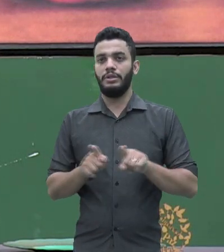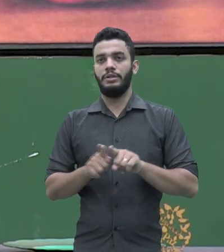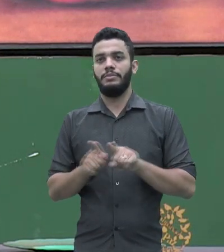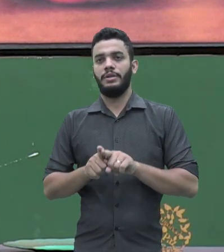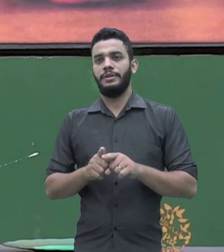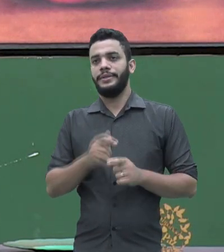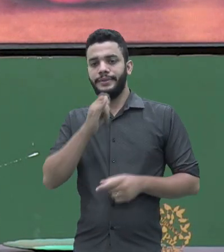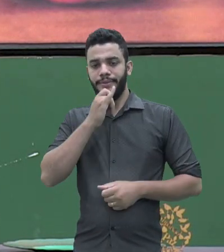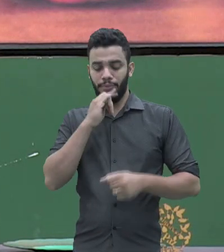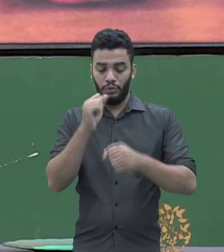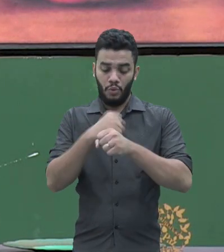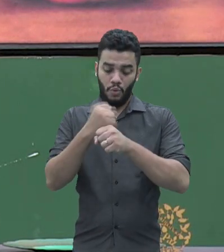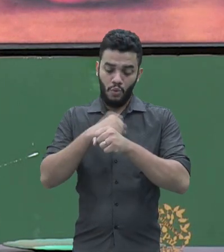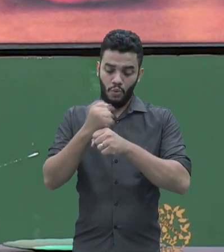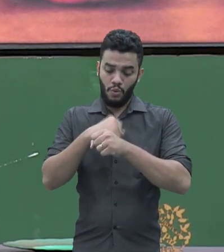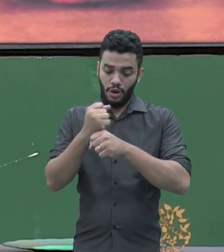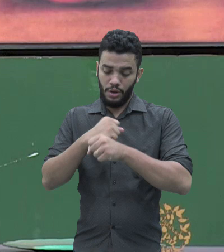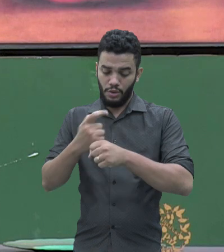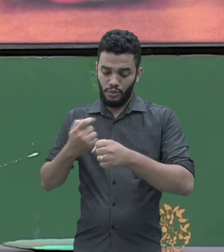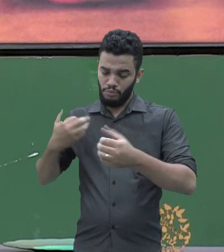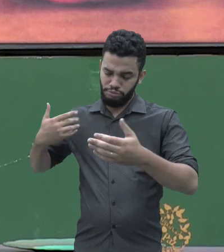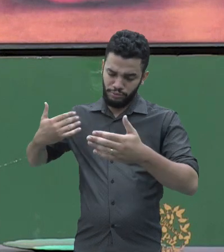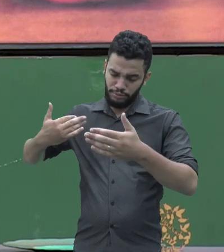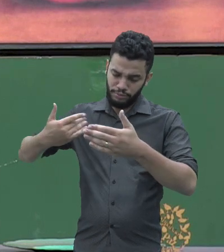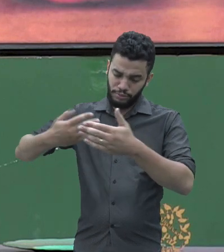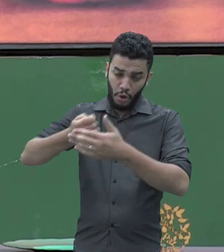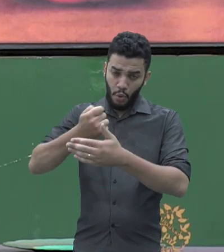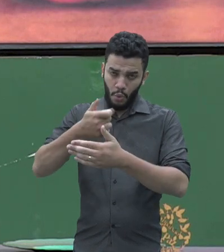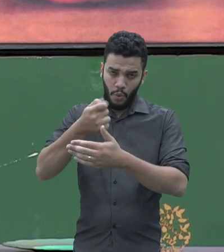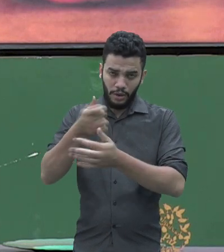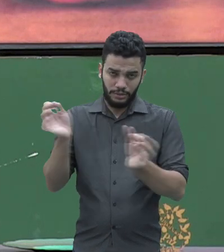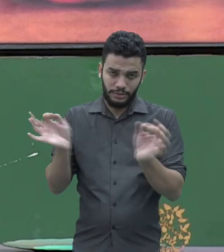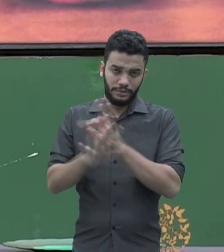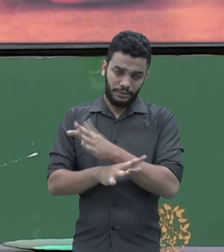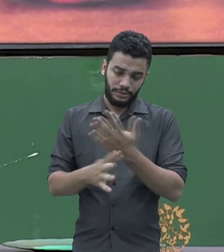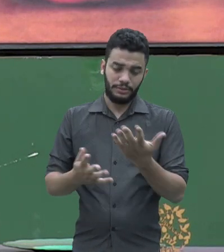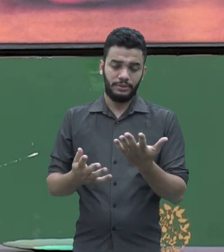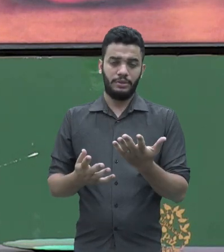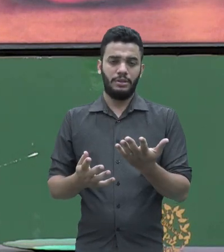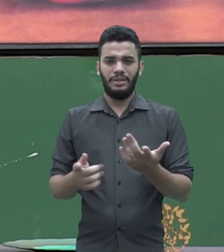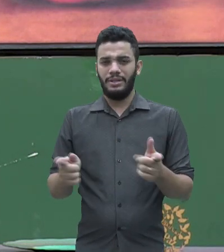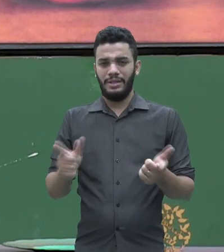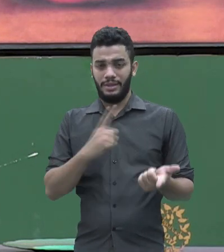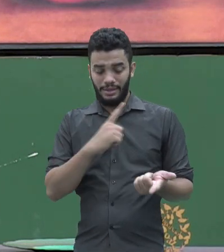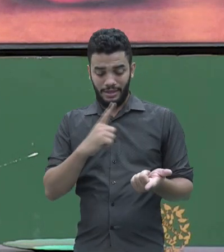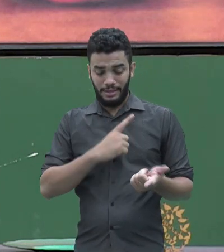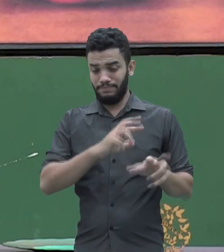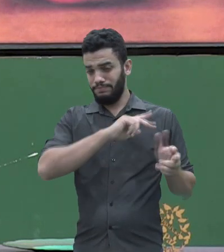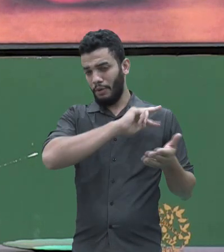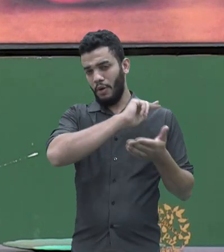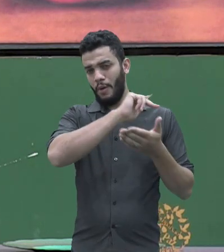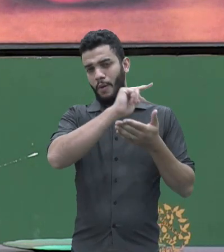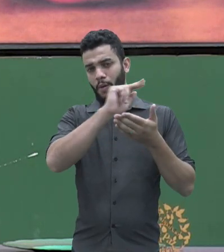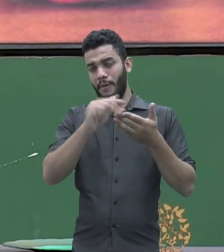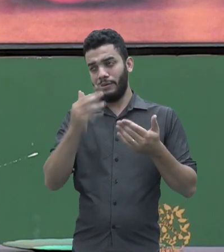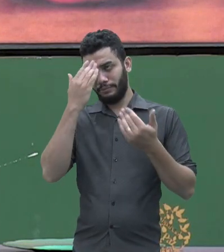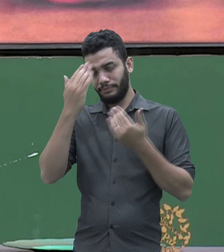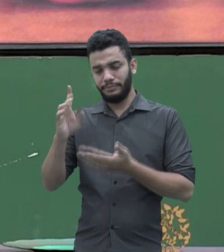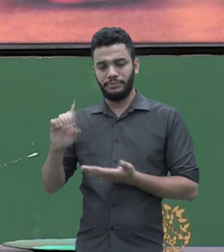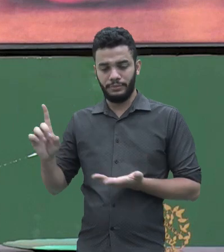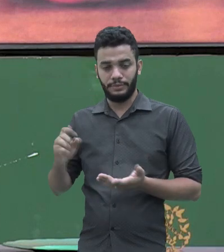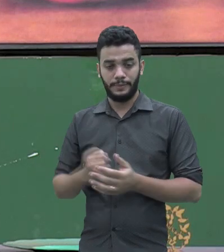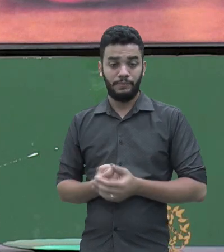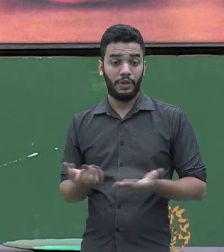já quase concluindo, e muitos os motivos para agradecer. Então agora nós vamos fazer o momento de